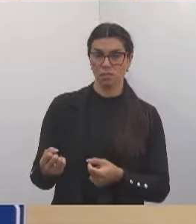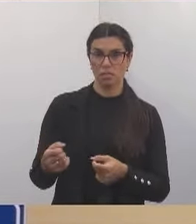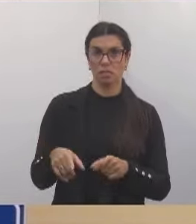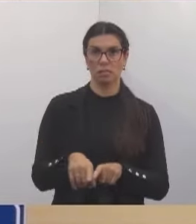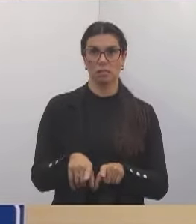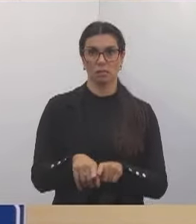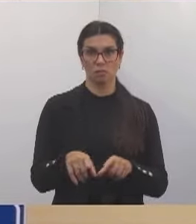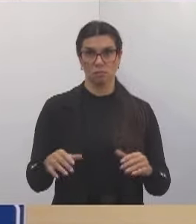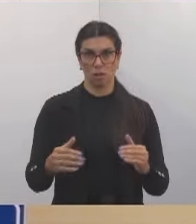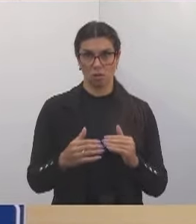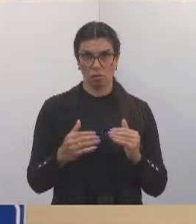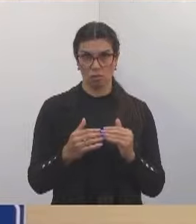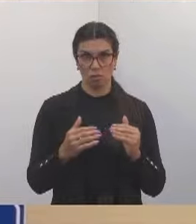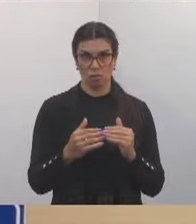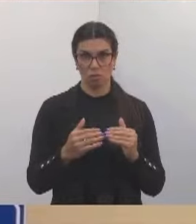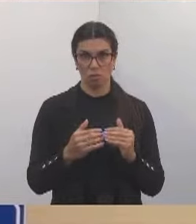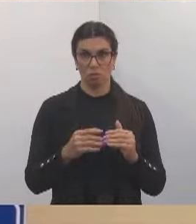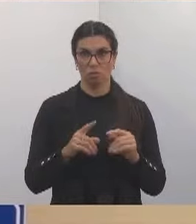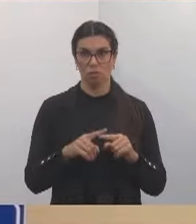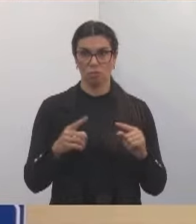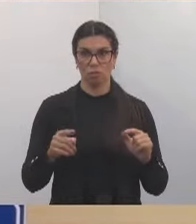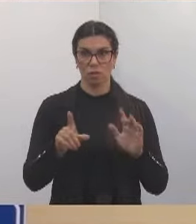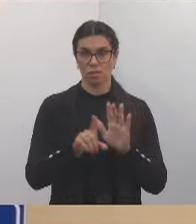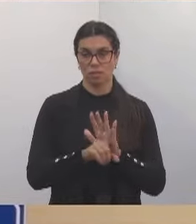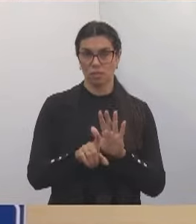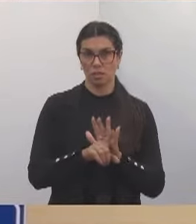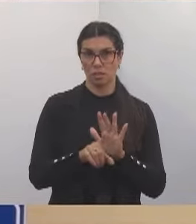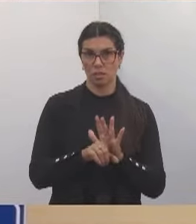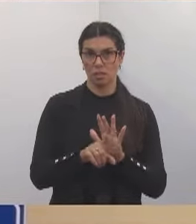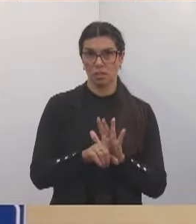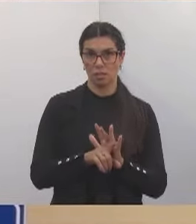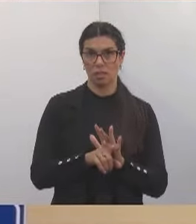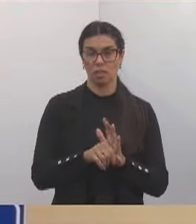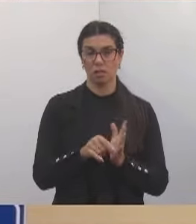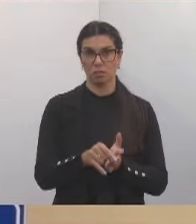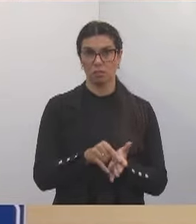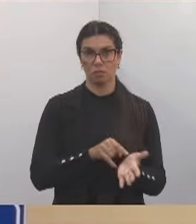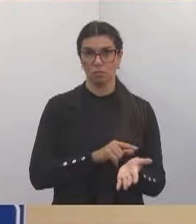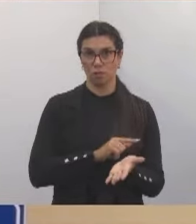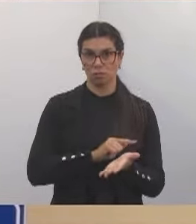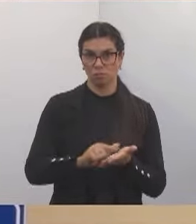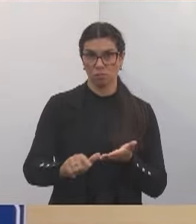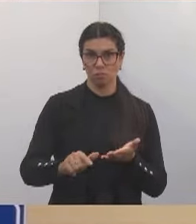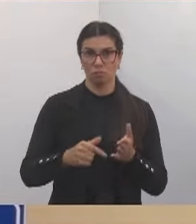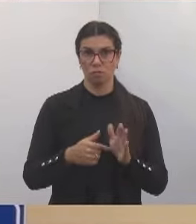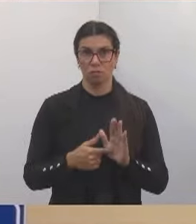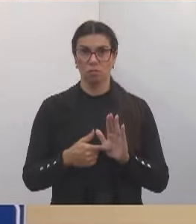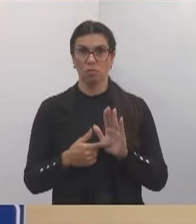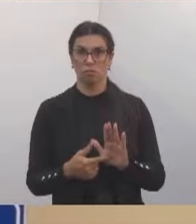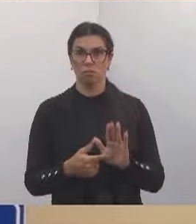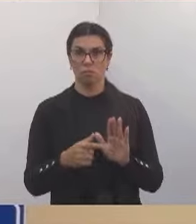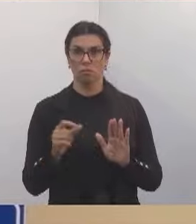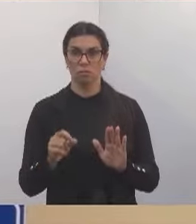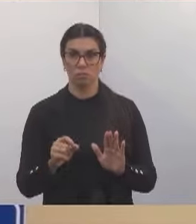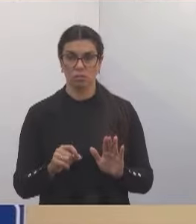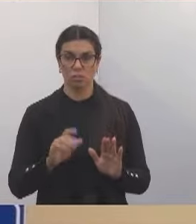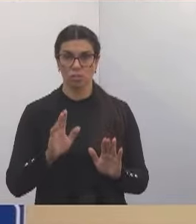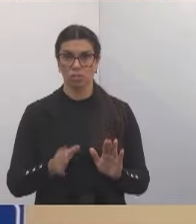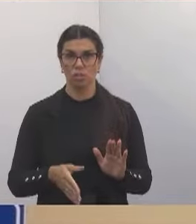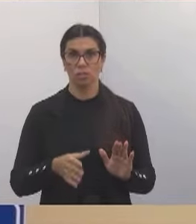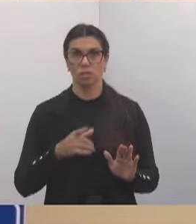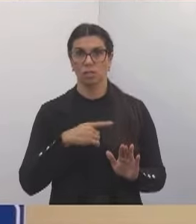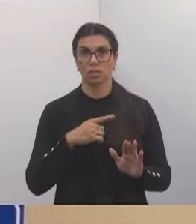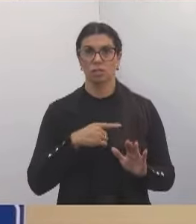gente instaurou no município a lei da ficha limpa municipal. Eu trouxe toda a ideia da ficha limpa que já existe na política para dentro